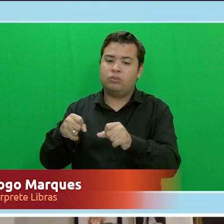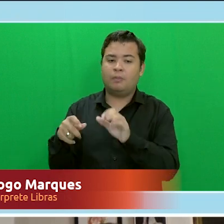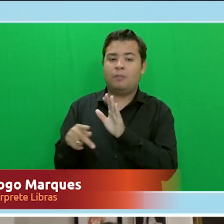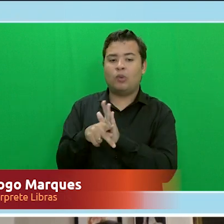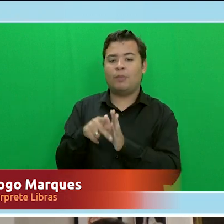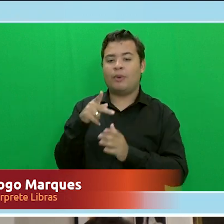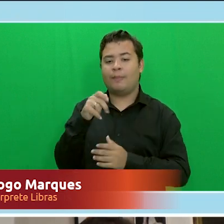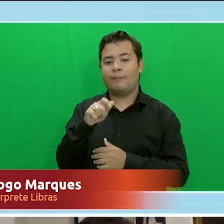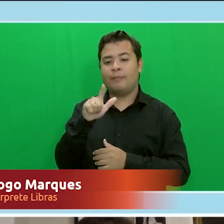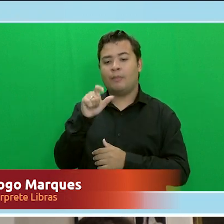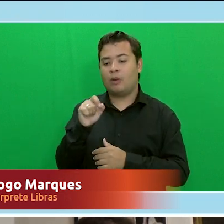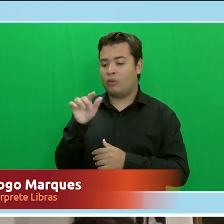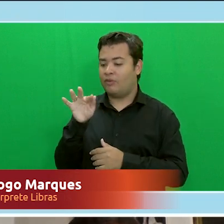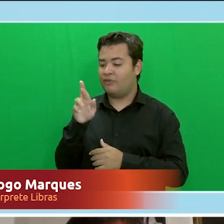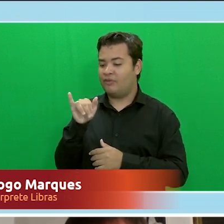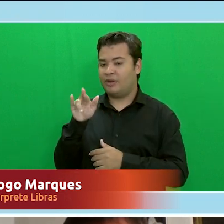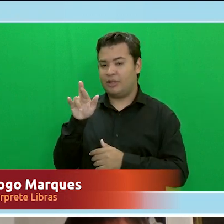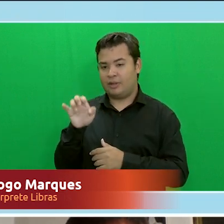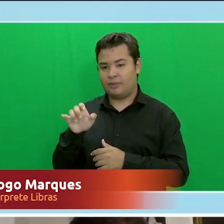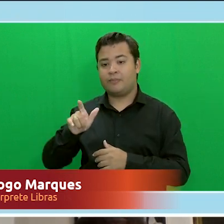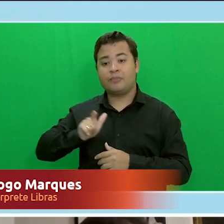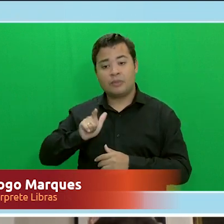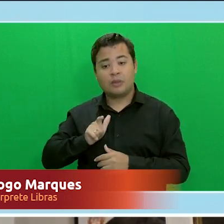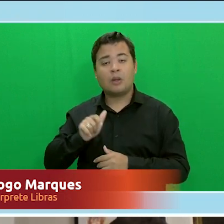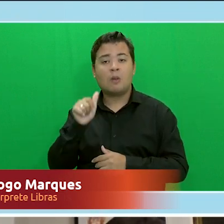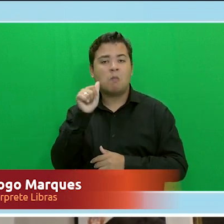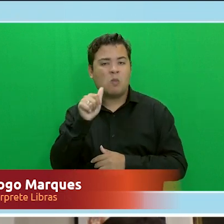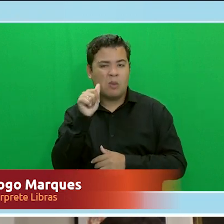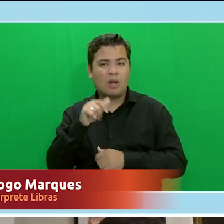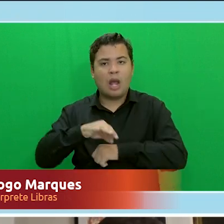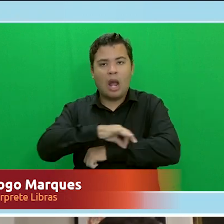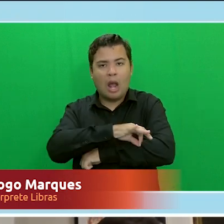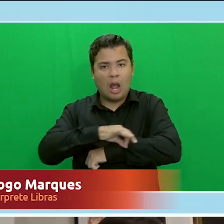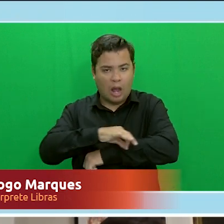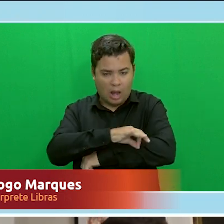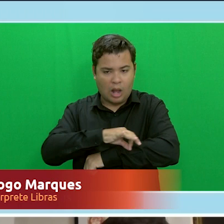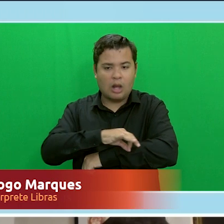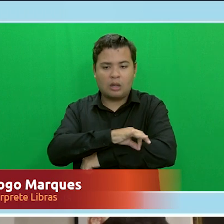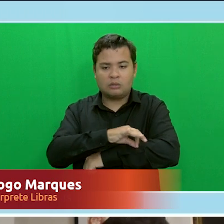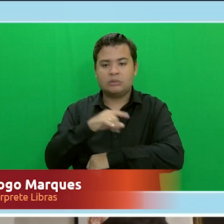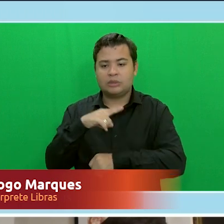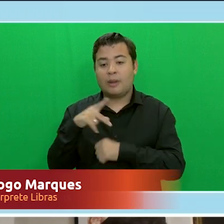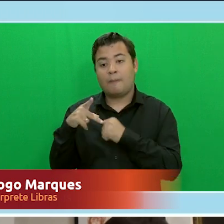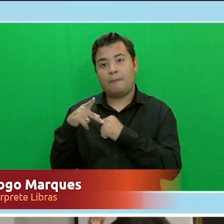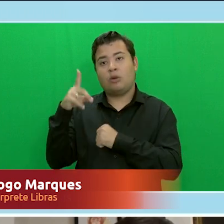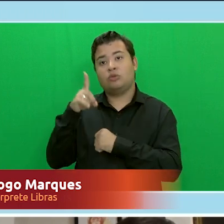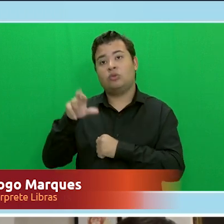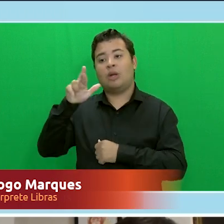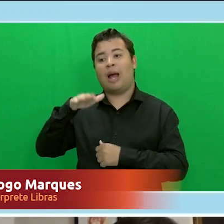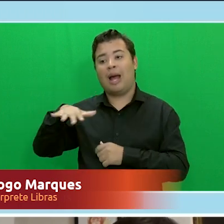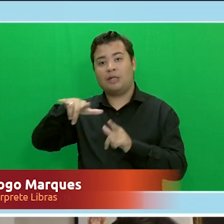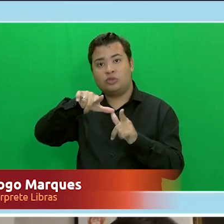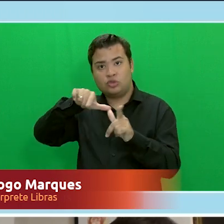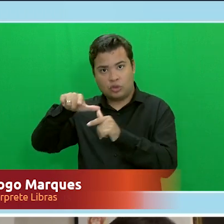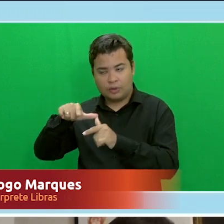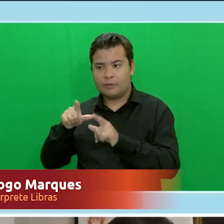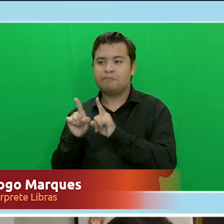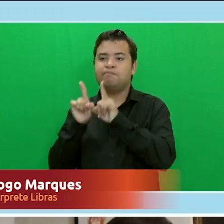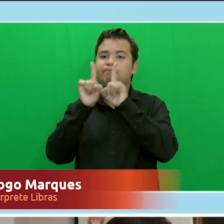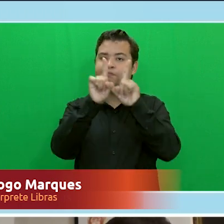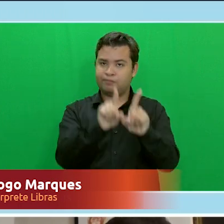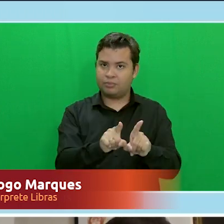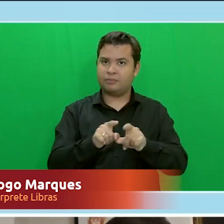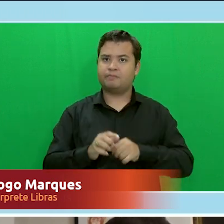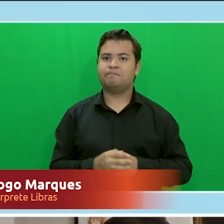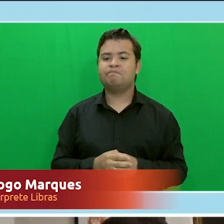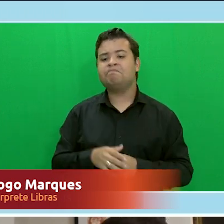Paulo Freire, com a Esther, que é arquiteta, fazendo pós-doutorado aí também na geografia, e